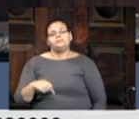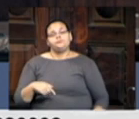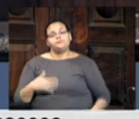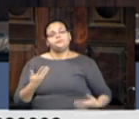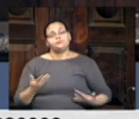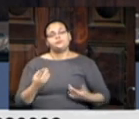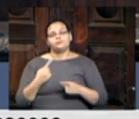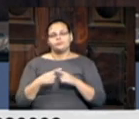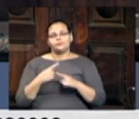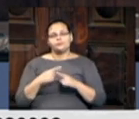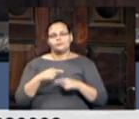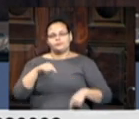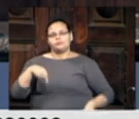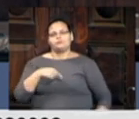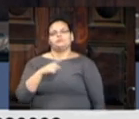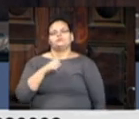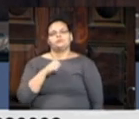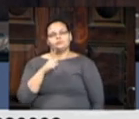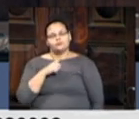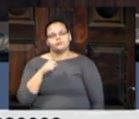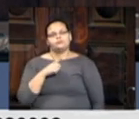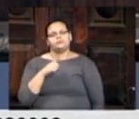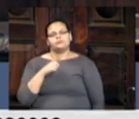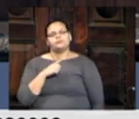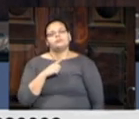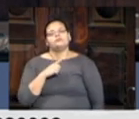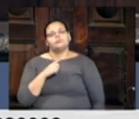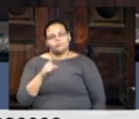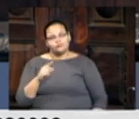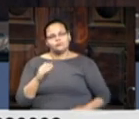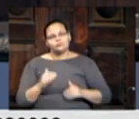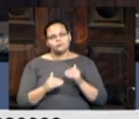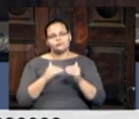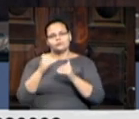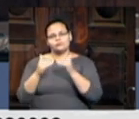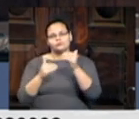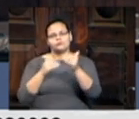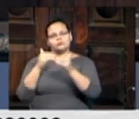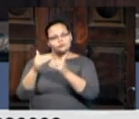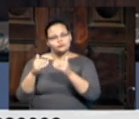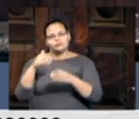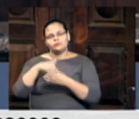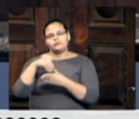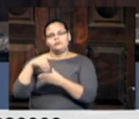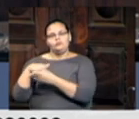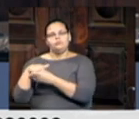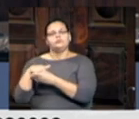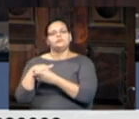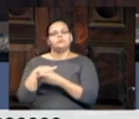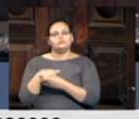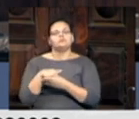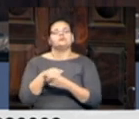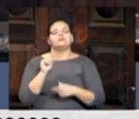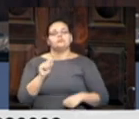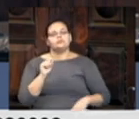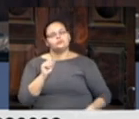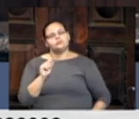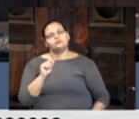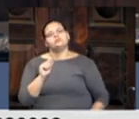porque nós tivemos um processo eleitoral em